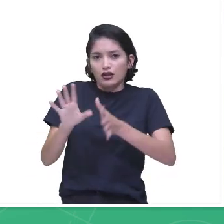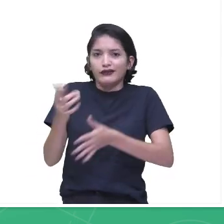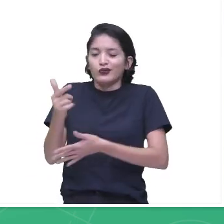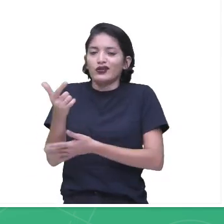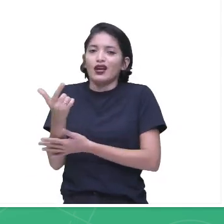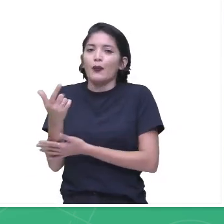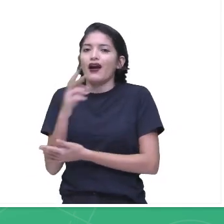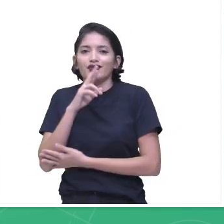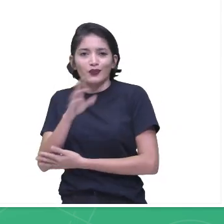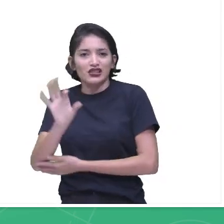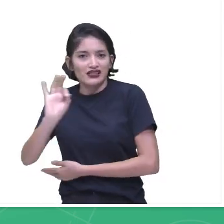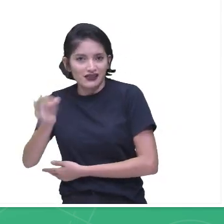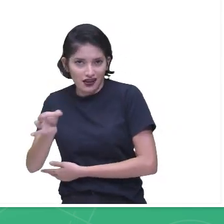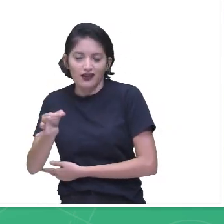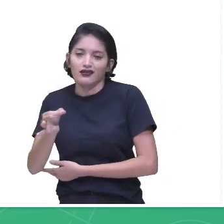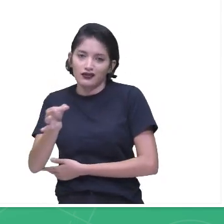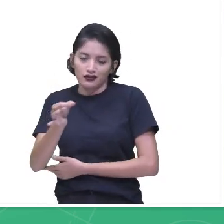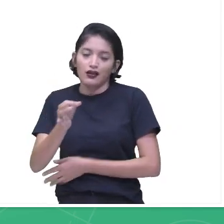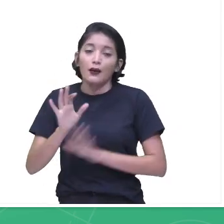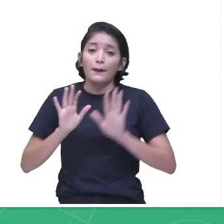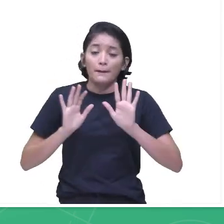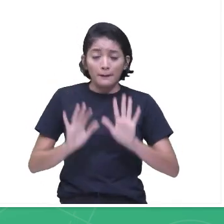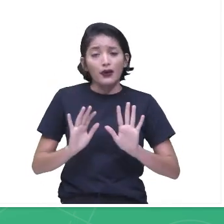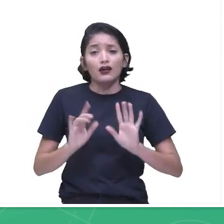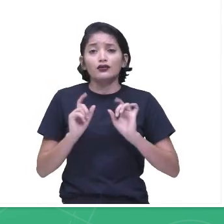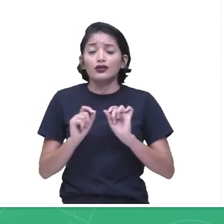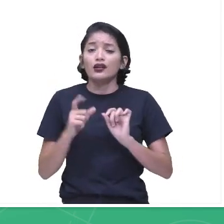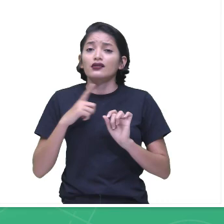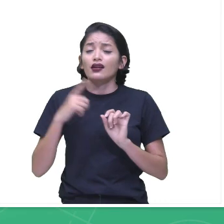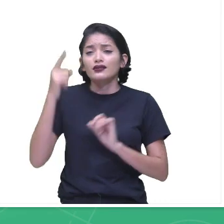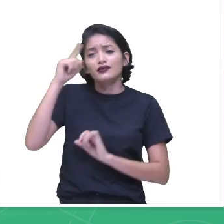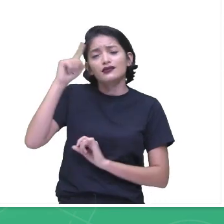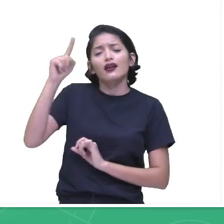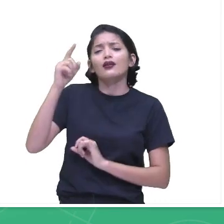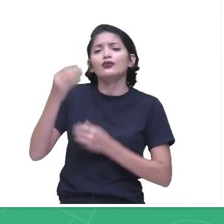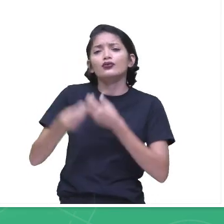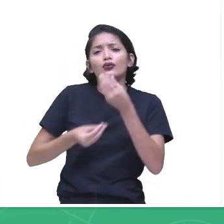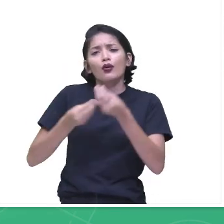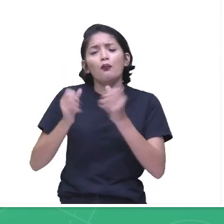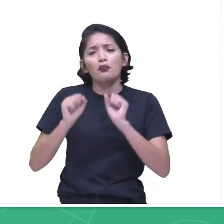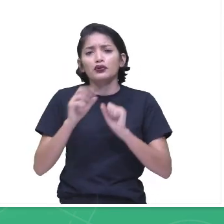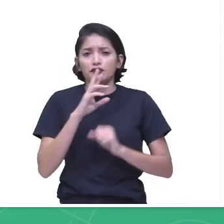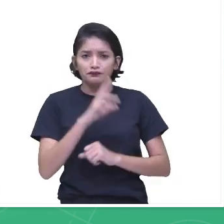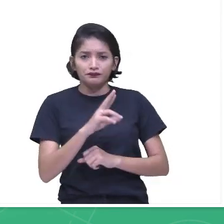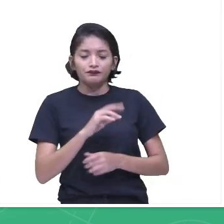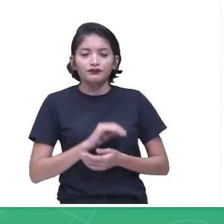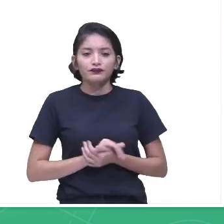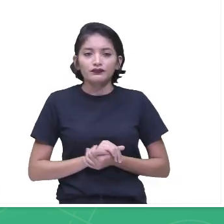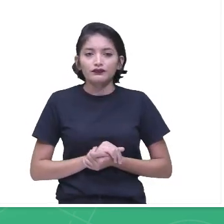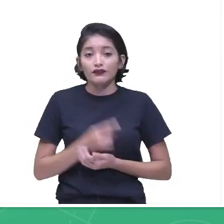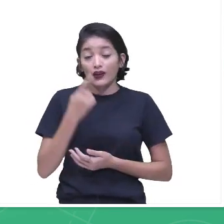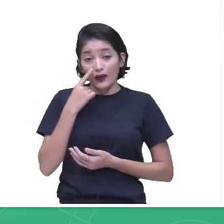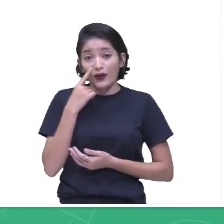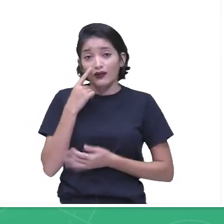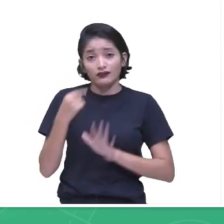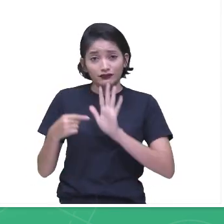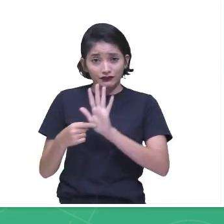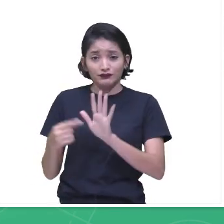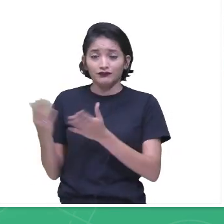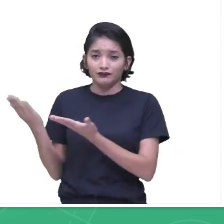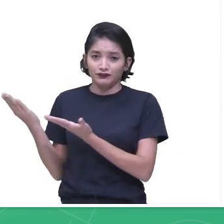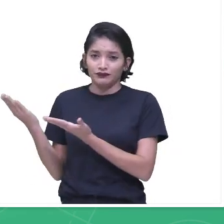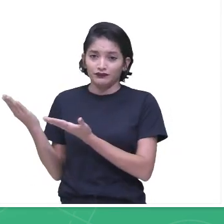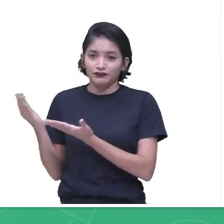uma resposta única, mas a gente pode ter uma ideia de como você poderia responder, não é isso? Vamos lá então para o nosso gabarito?